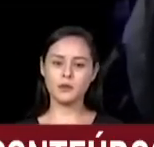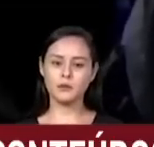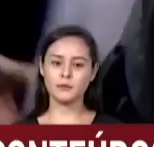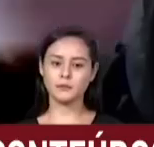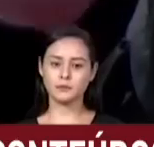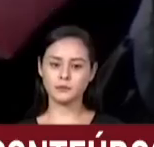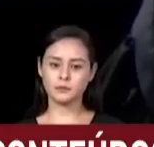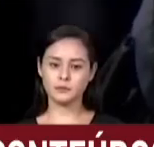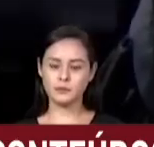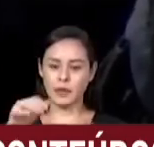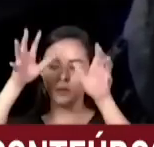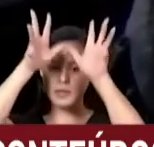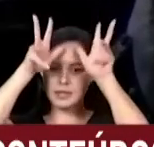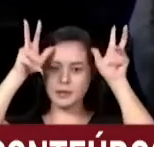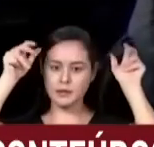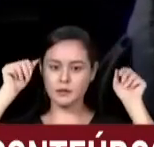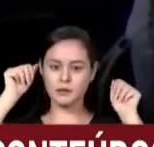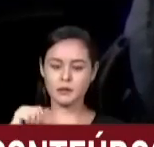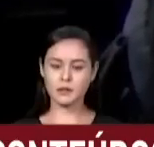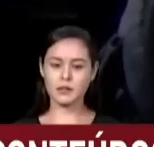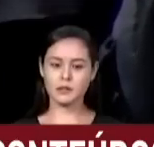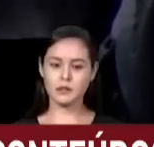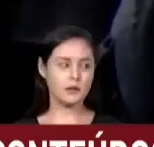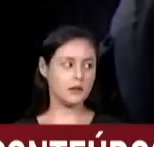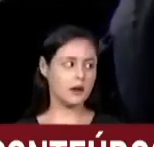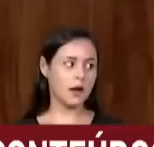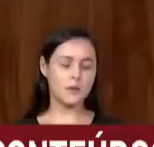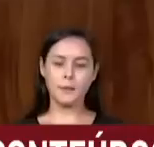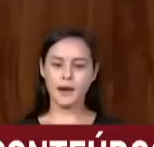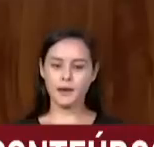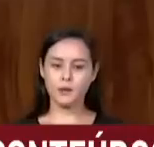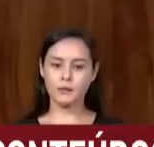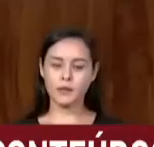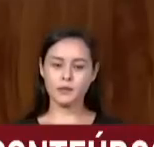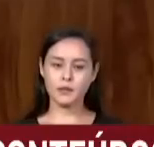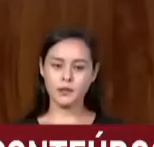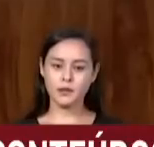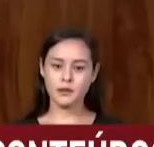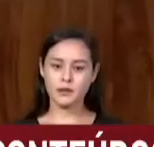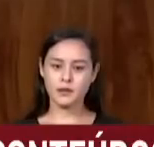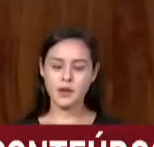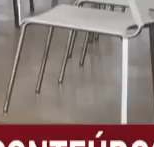estariam mais agressivas, assim como o discurso de ódio também teria ganhado força